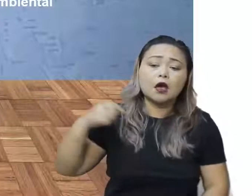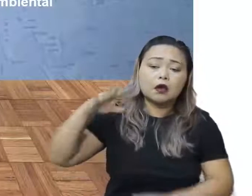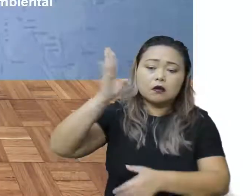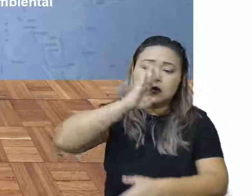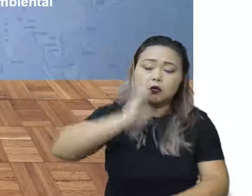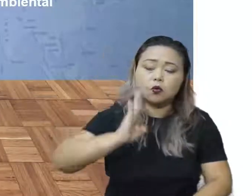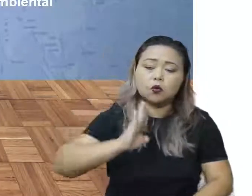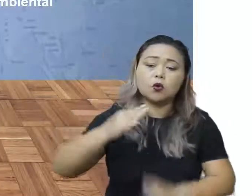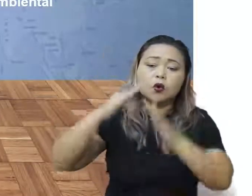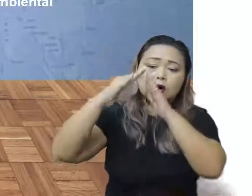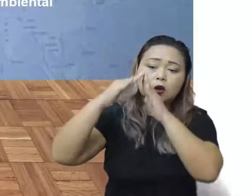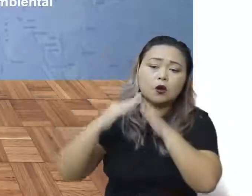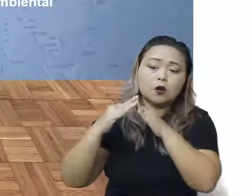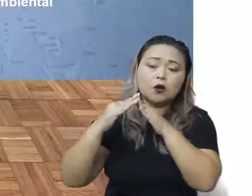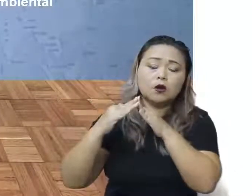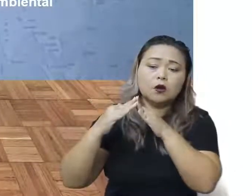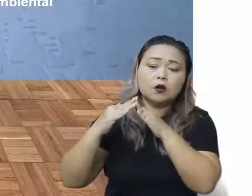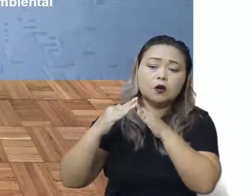que moram